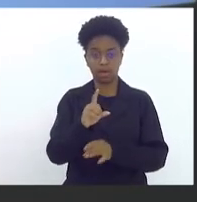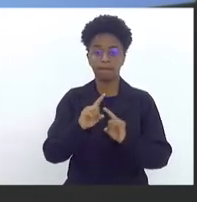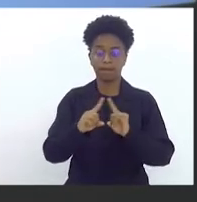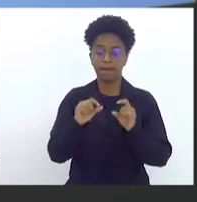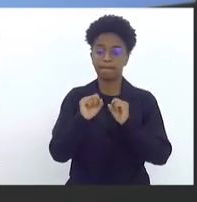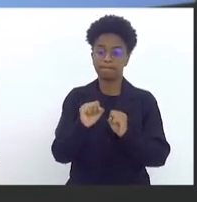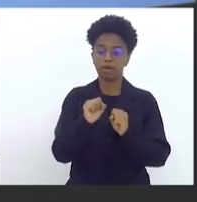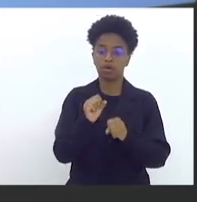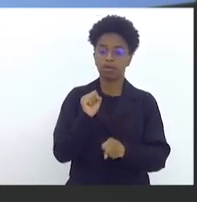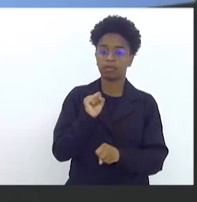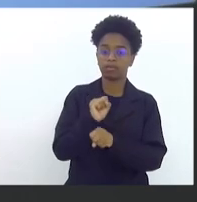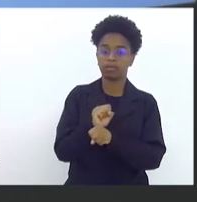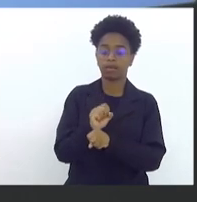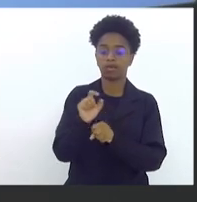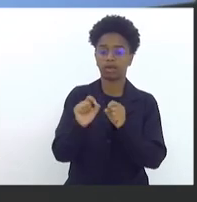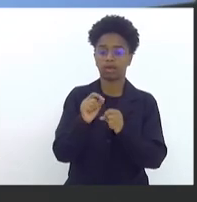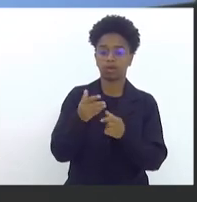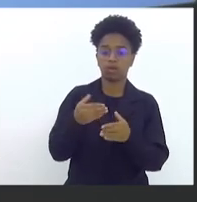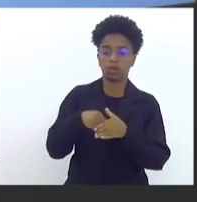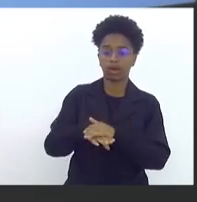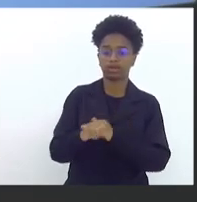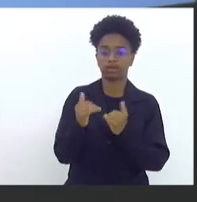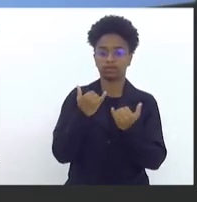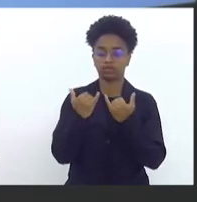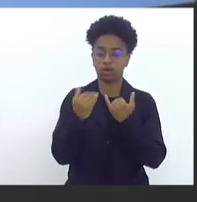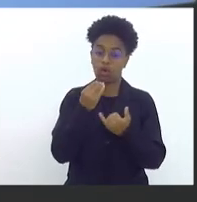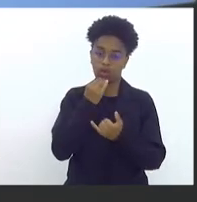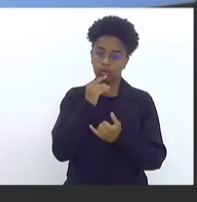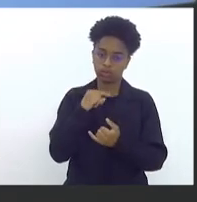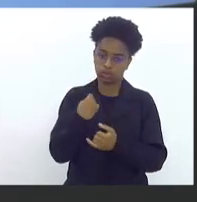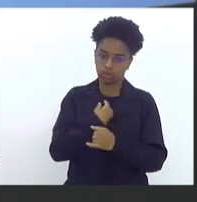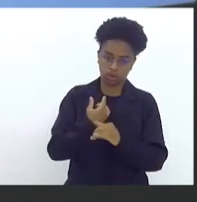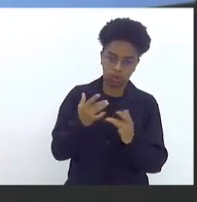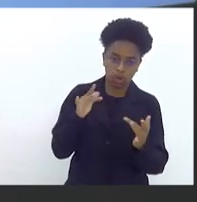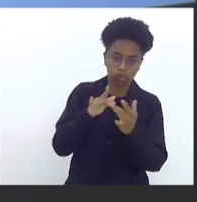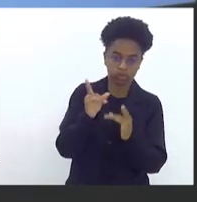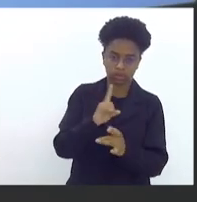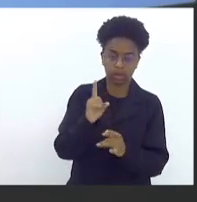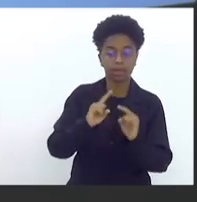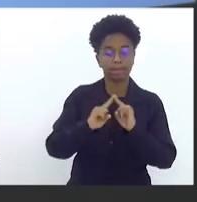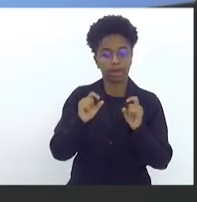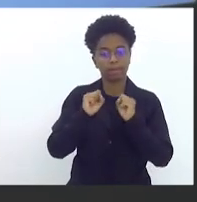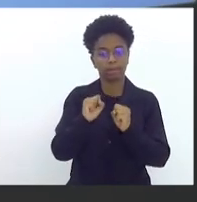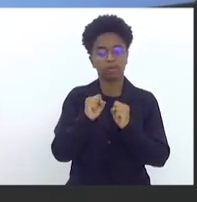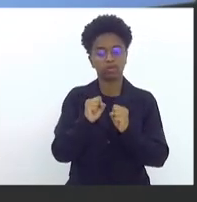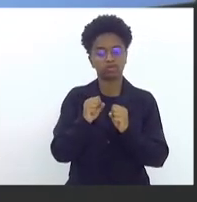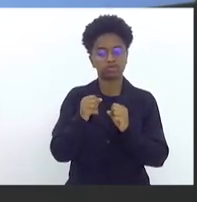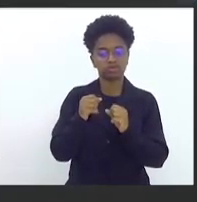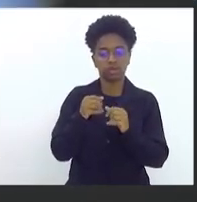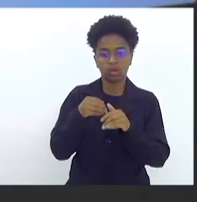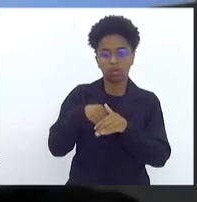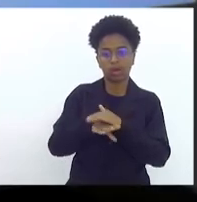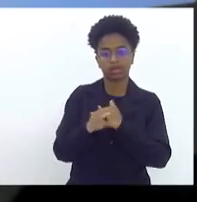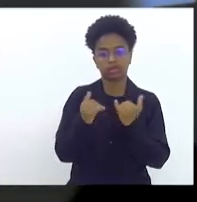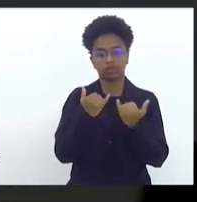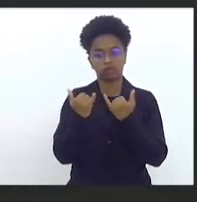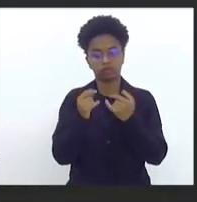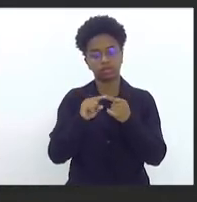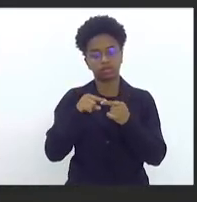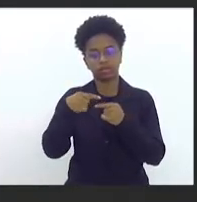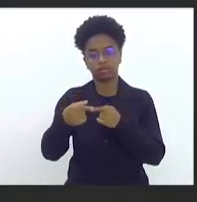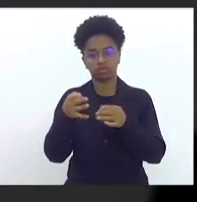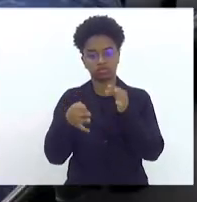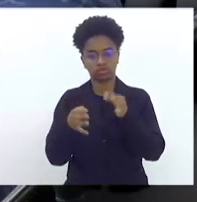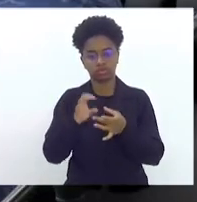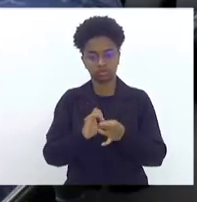congelar aqueles dados claro que a gente não vai acessar os dados mas consegue congelar os dados para depois o